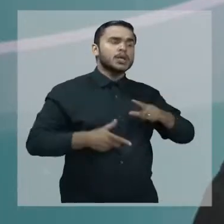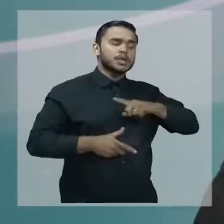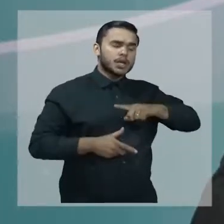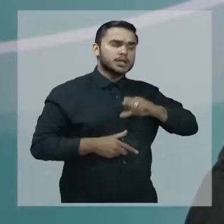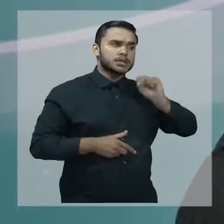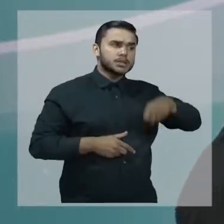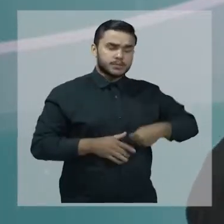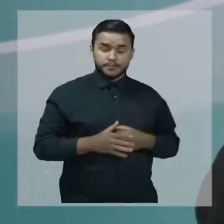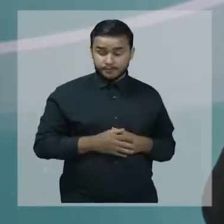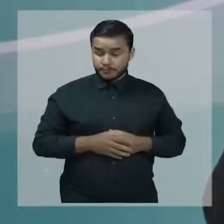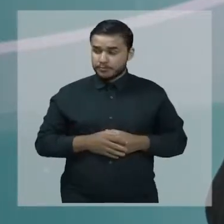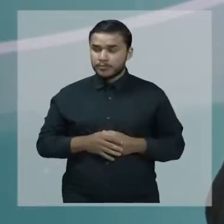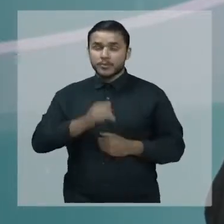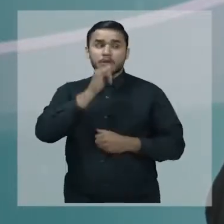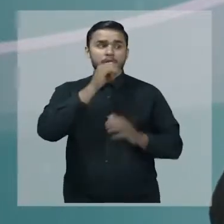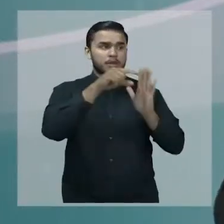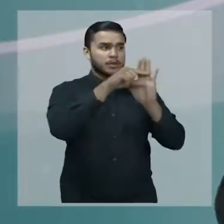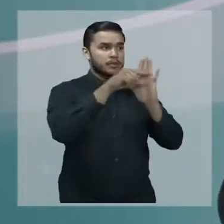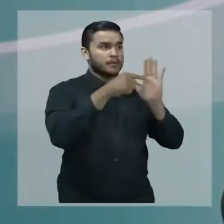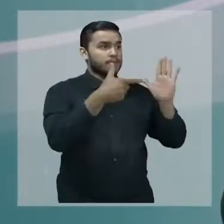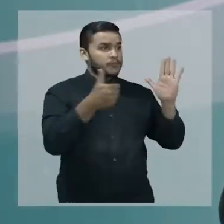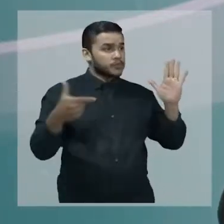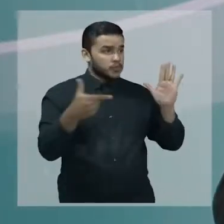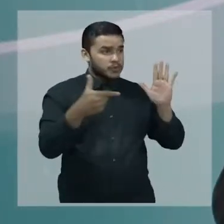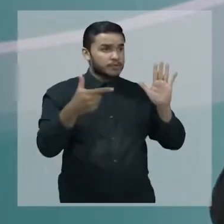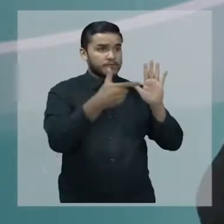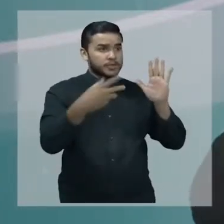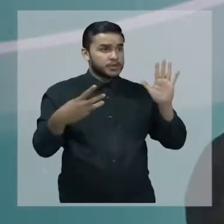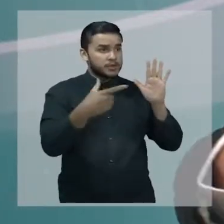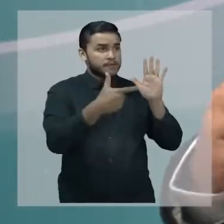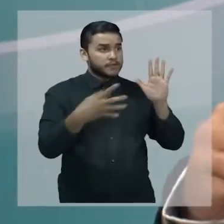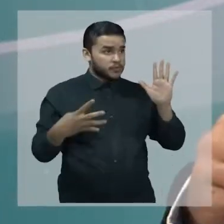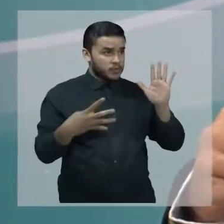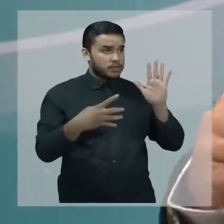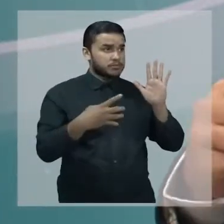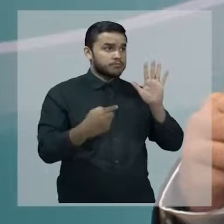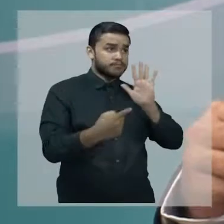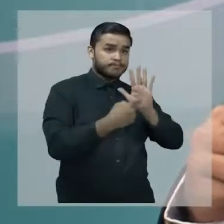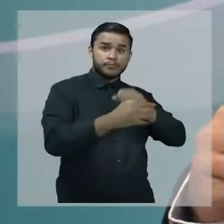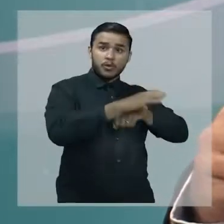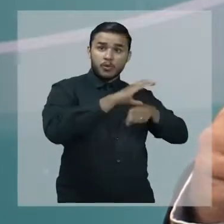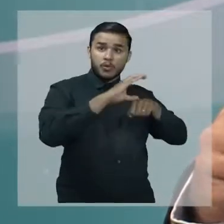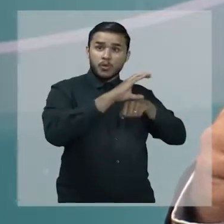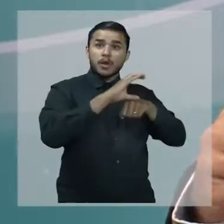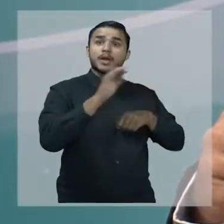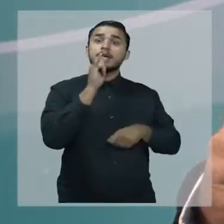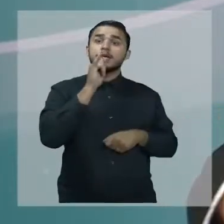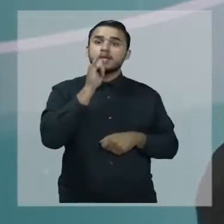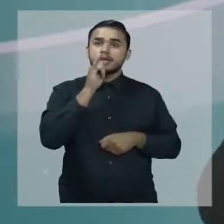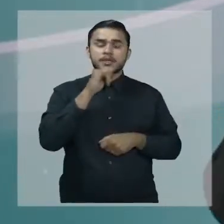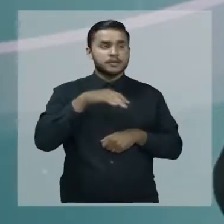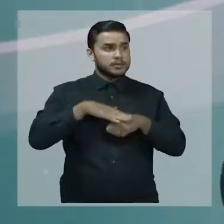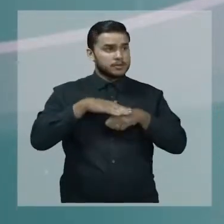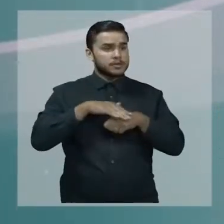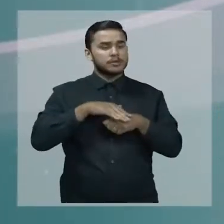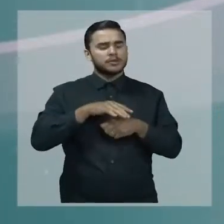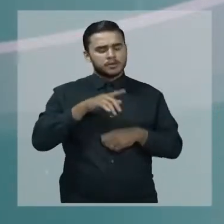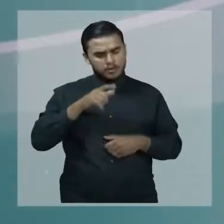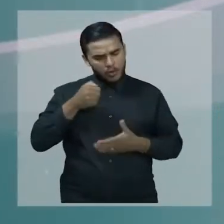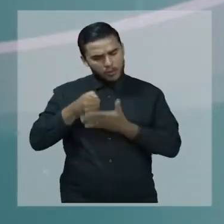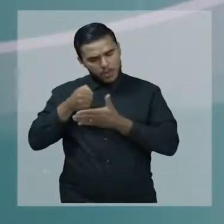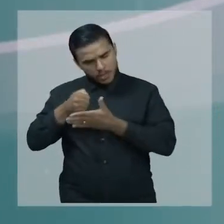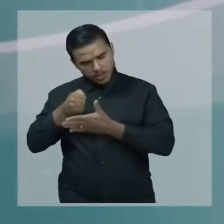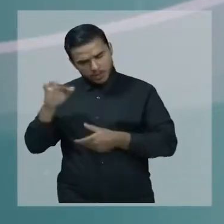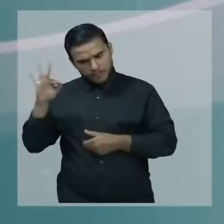no sentido das competências. Nós temos os artigos 22, 23 e 24 da Constituição Federal. Nós temos o estabelecimento